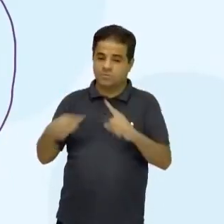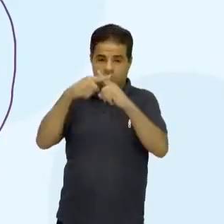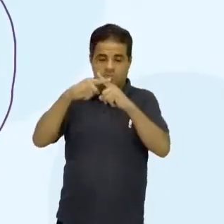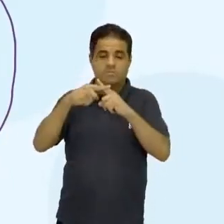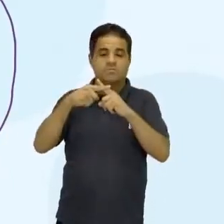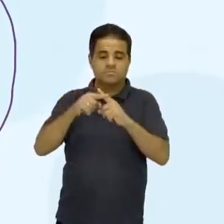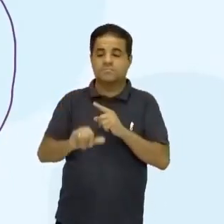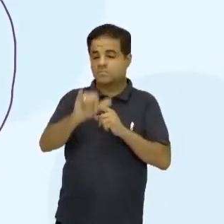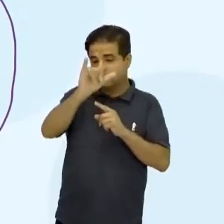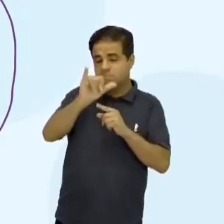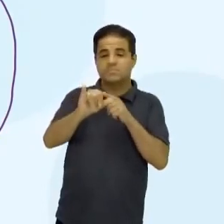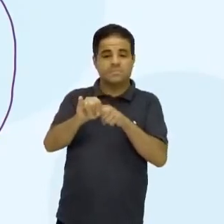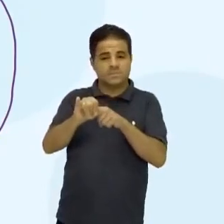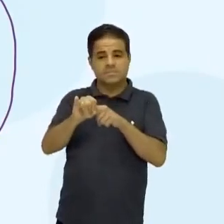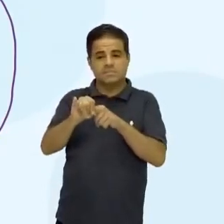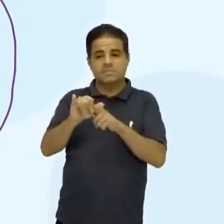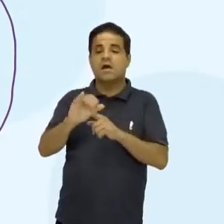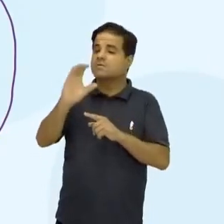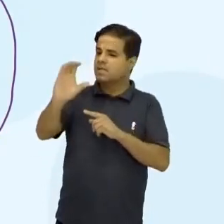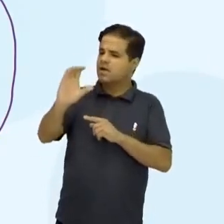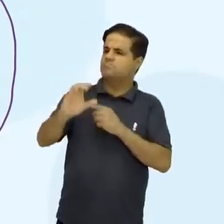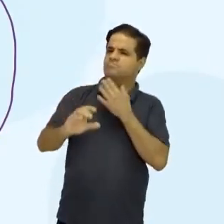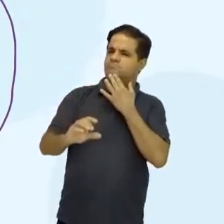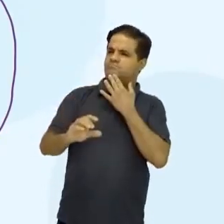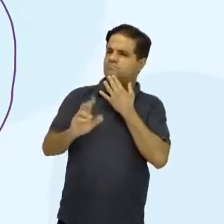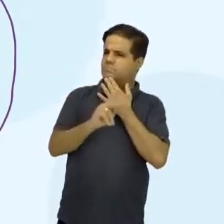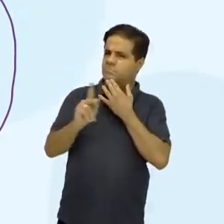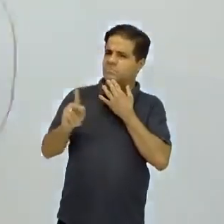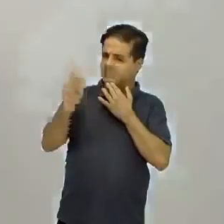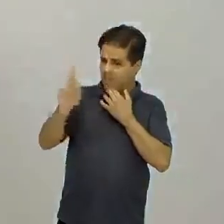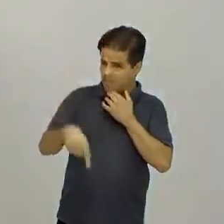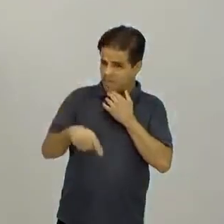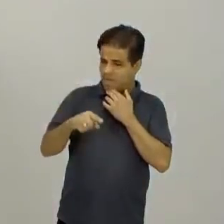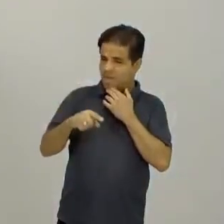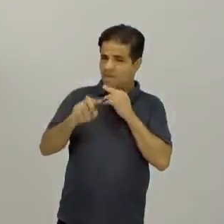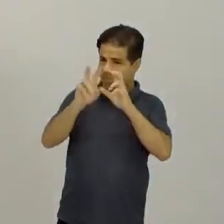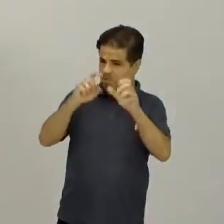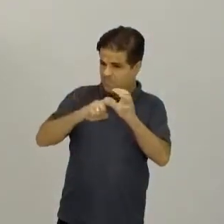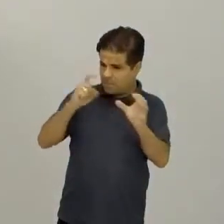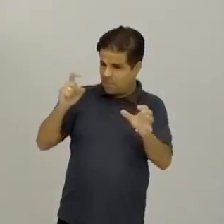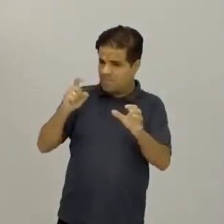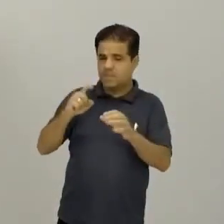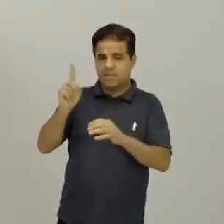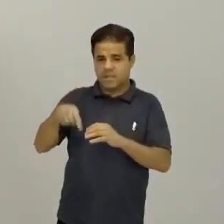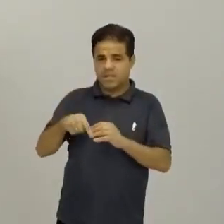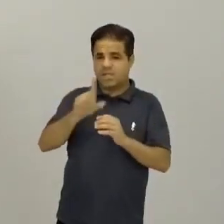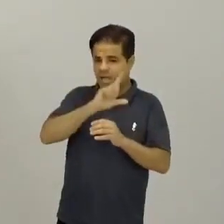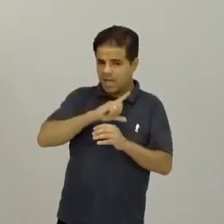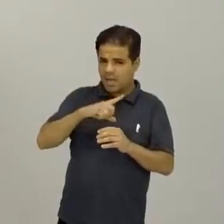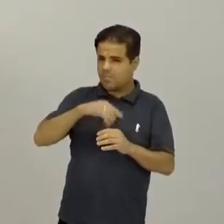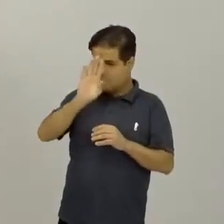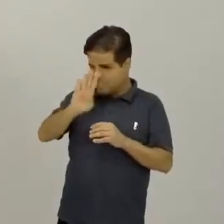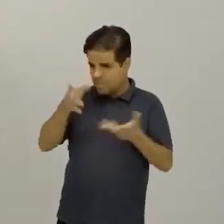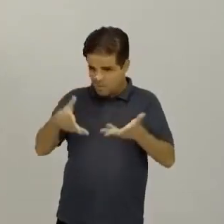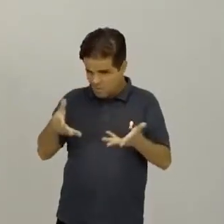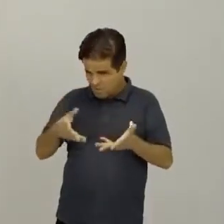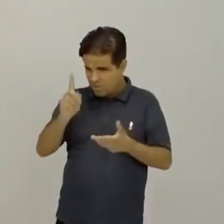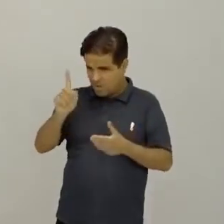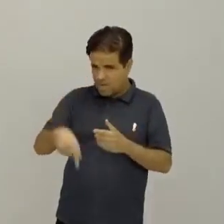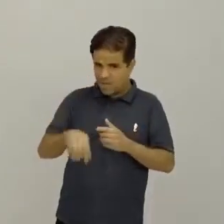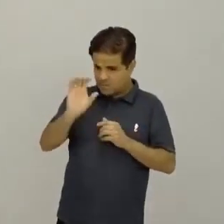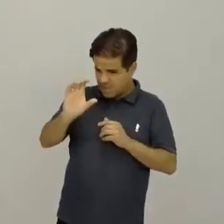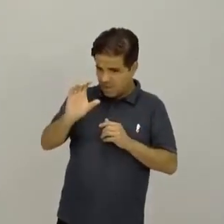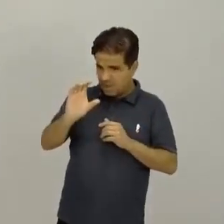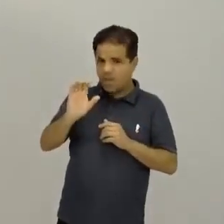eixo Y lá no C. Ah, professor, então é sempre no termo independente. Antes o termo independente era o B e agora o termo independente é o